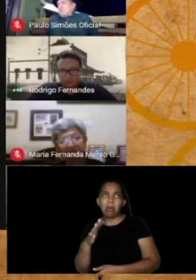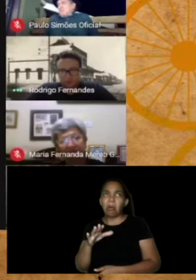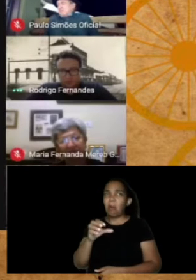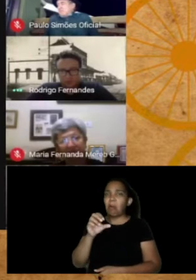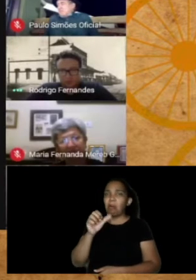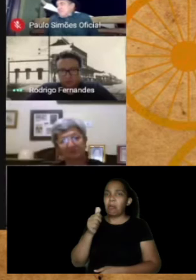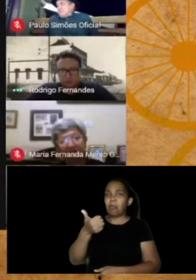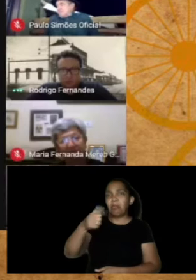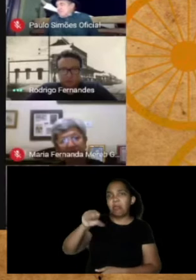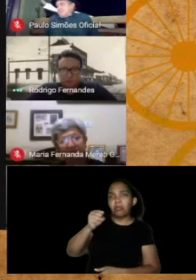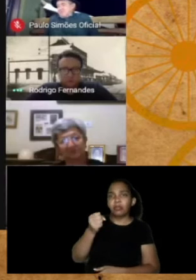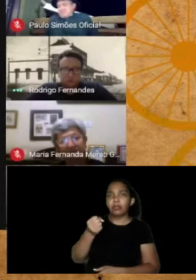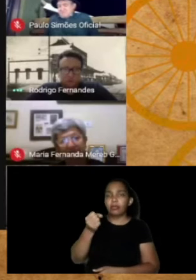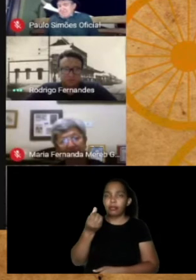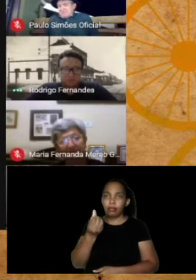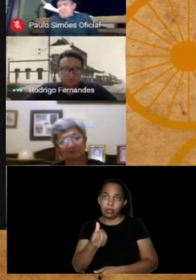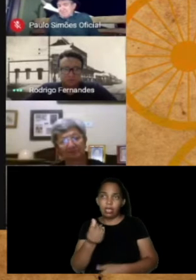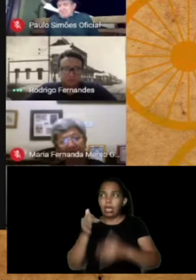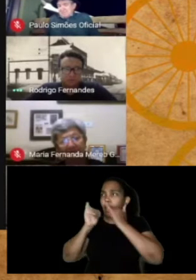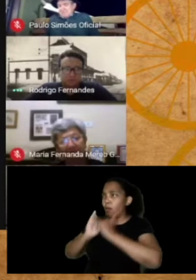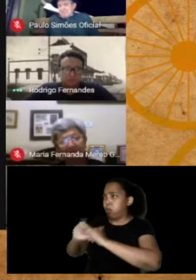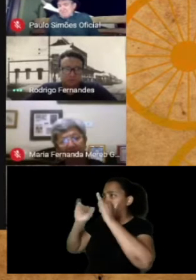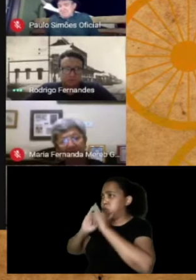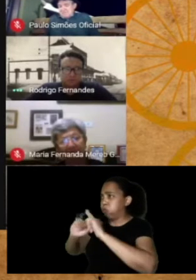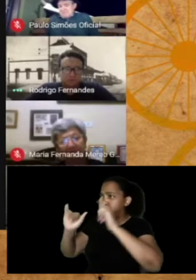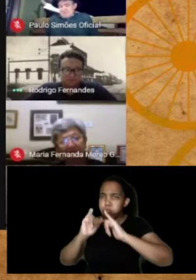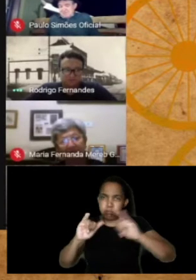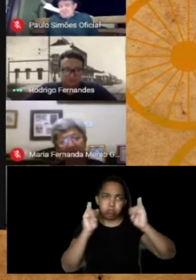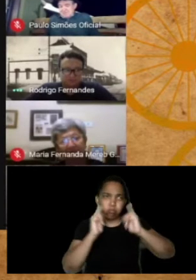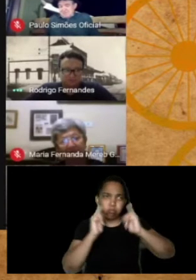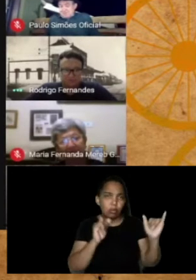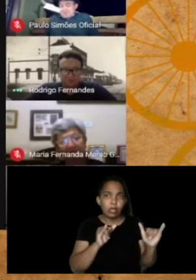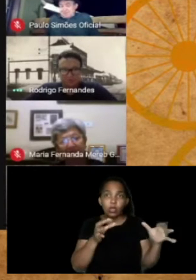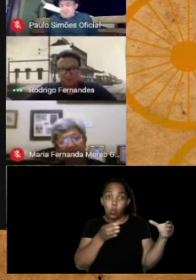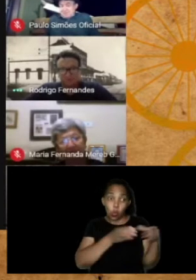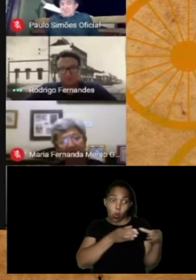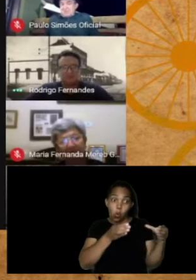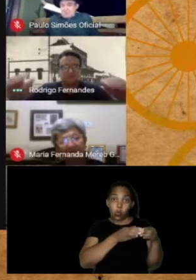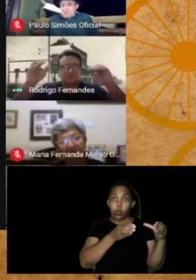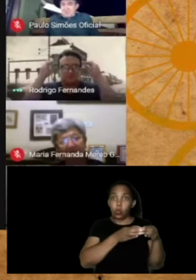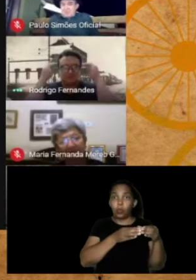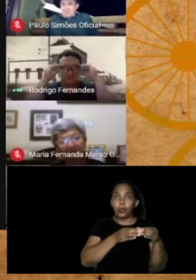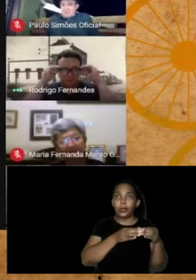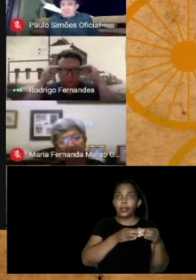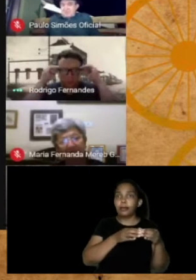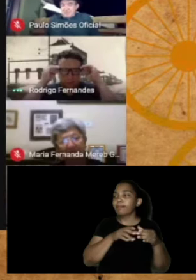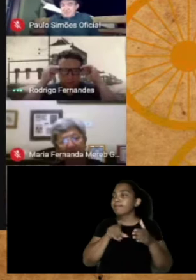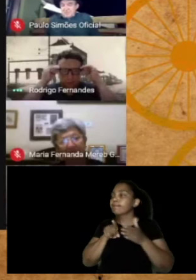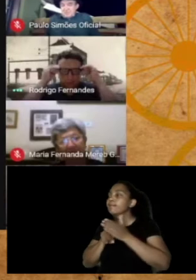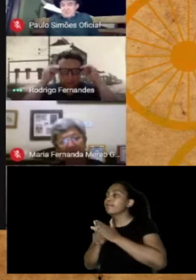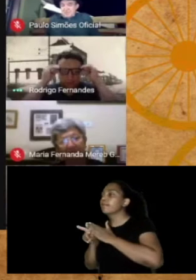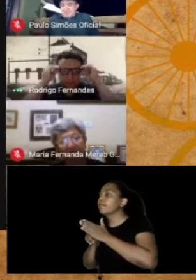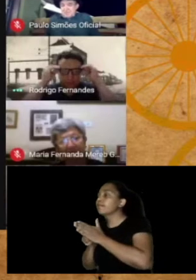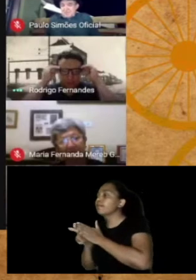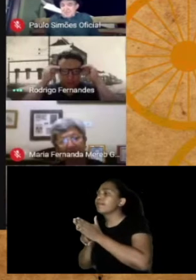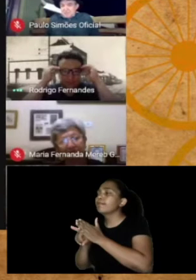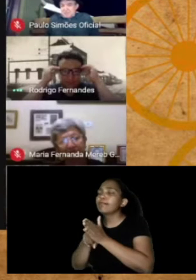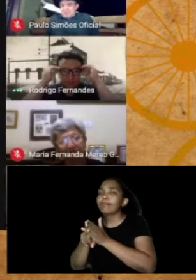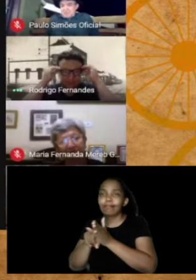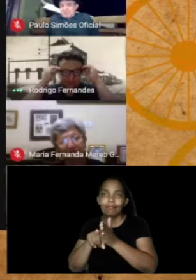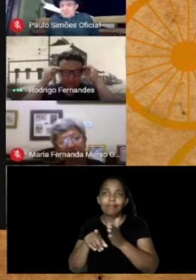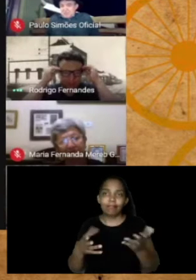certo? E divulgamos em todas as televisões, tudo que nós íamos sair uma equipe. Eu era diretor de patrimônio da Fundação de Cultura aqui, Paulinho Simões era